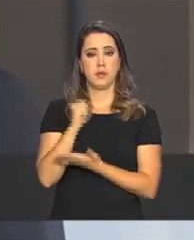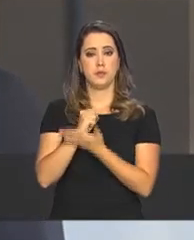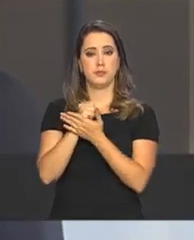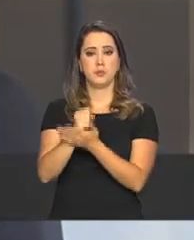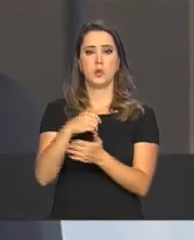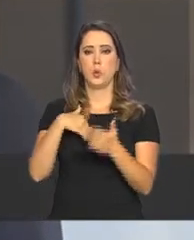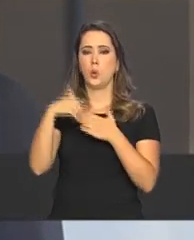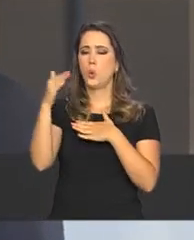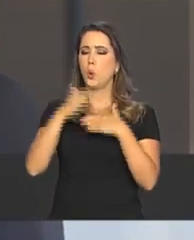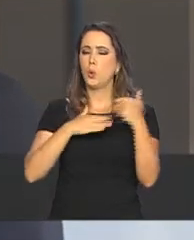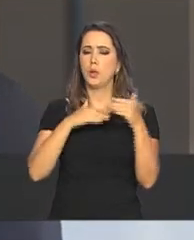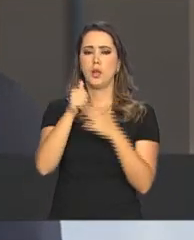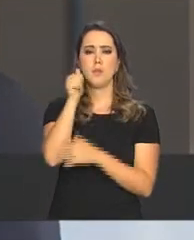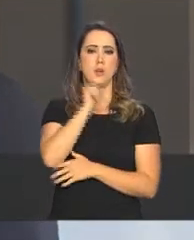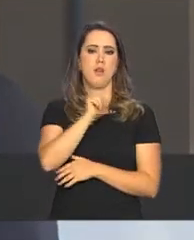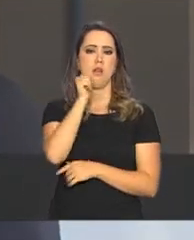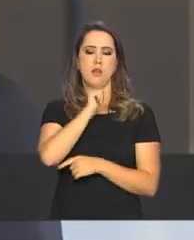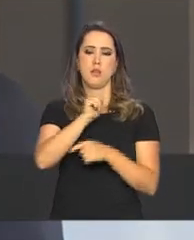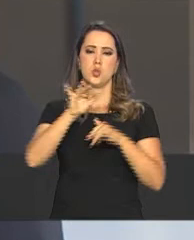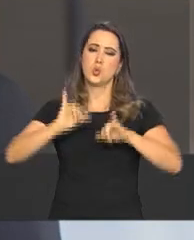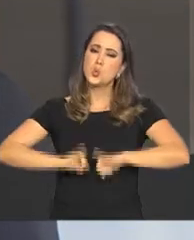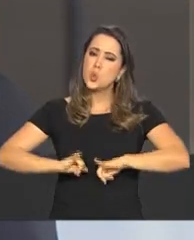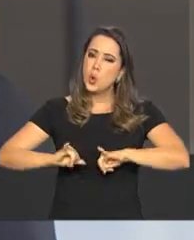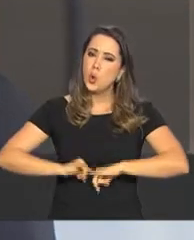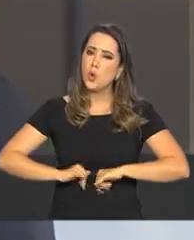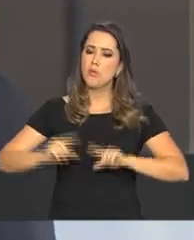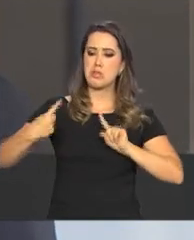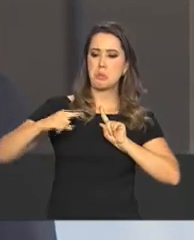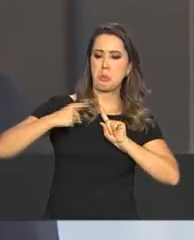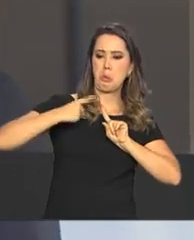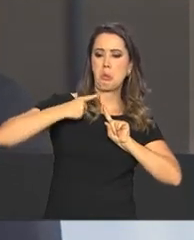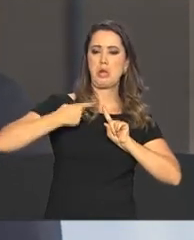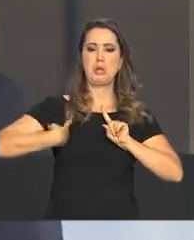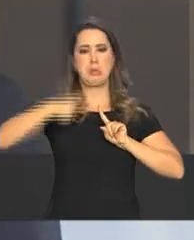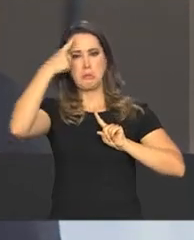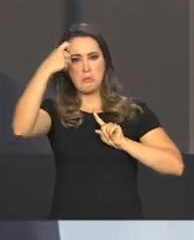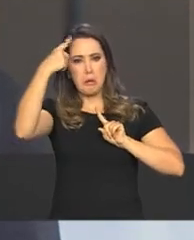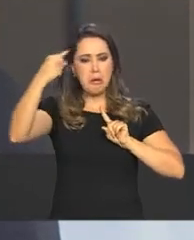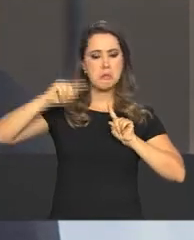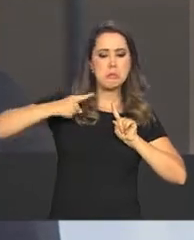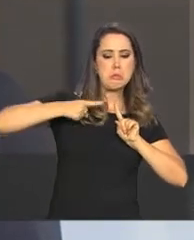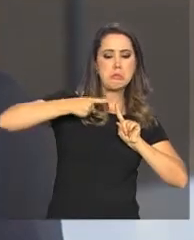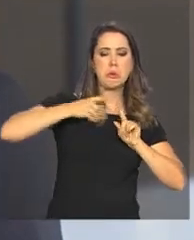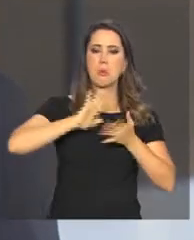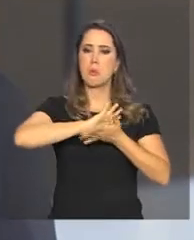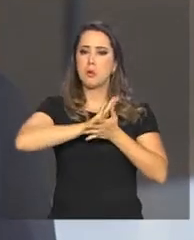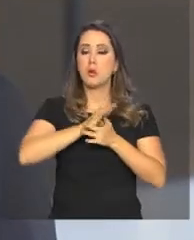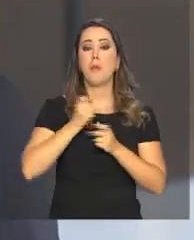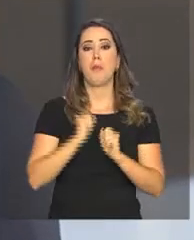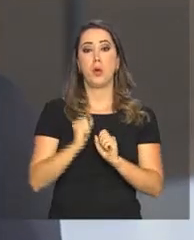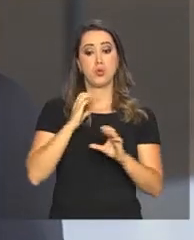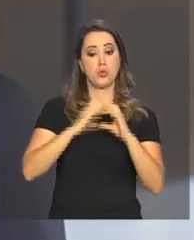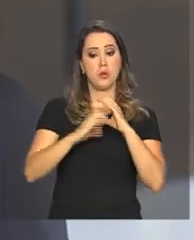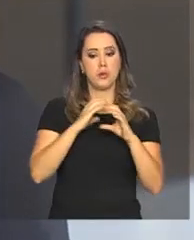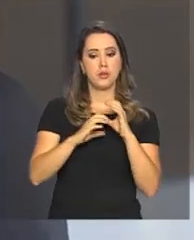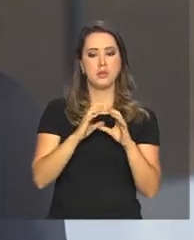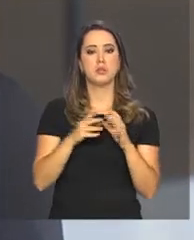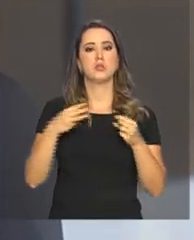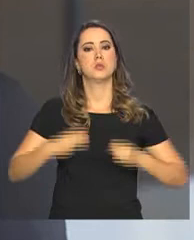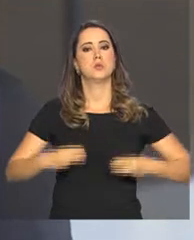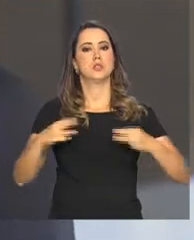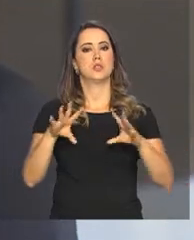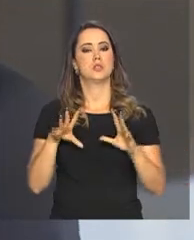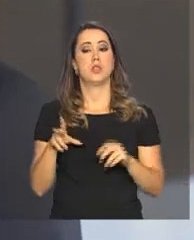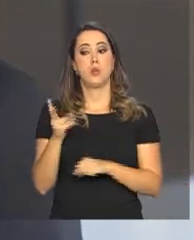para qualquer mulher que sofra qualquer tipo de ameaça ou qualquer violência entre em contato ea partir de então o ministério sensibilizar toda a